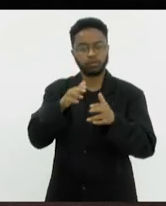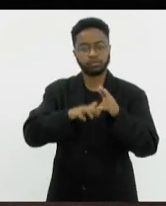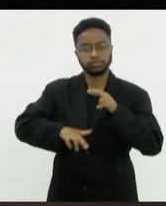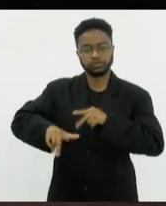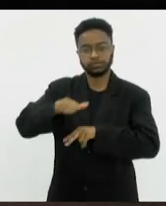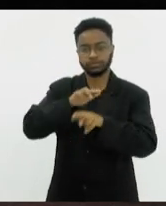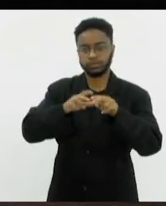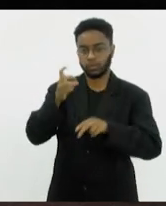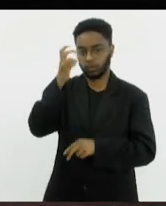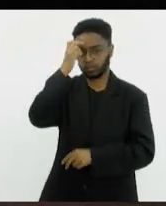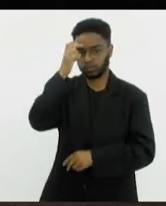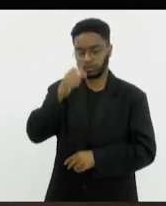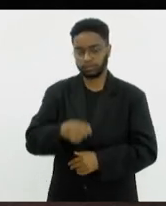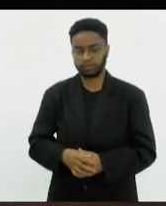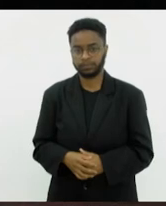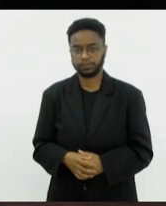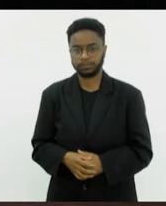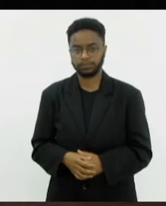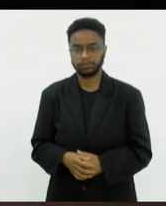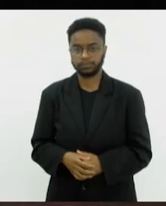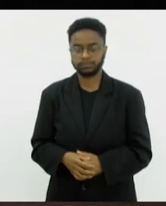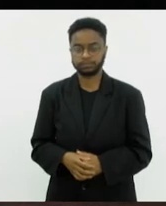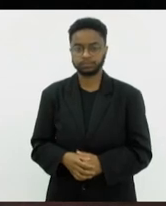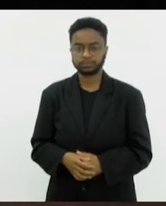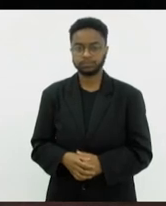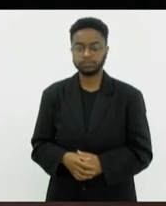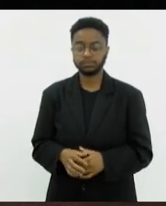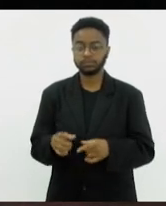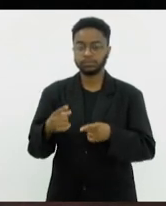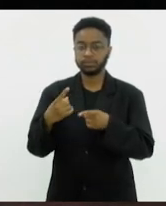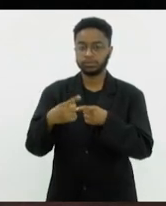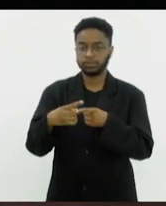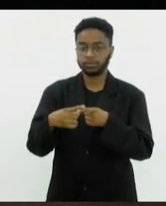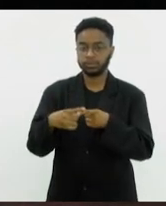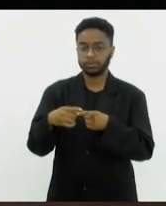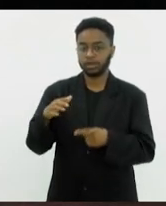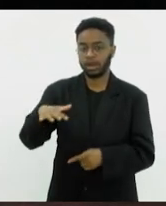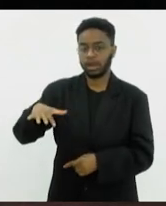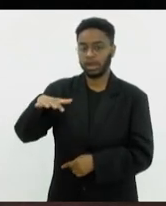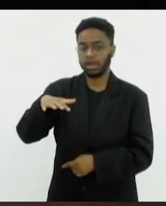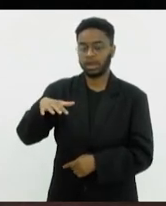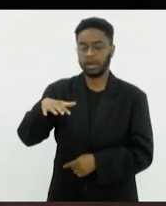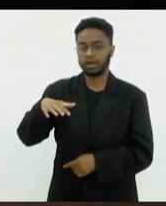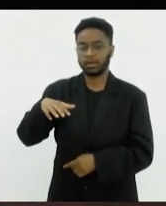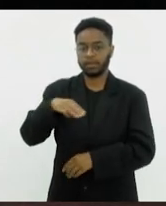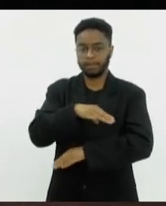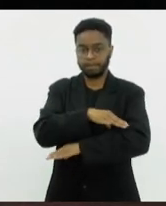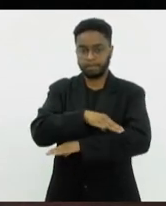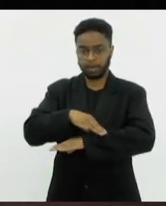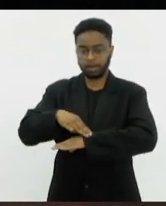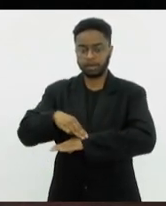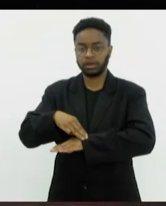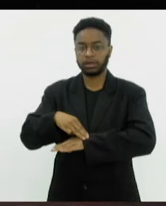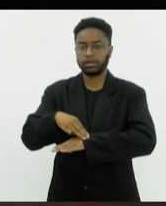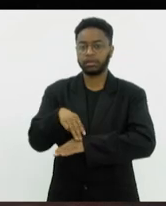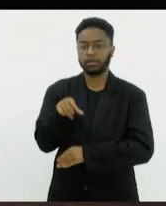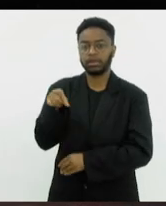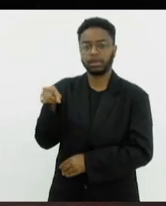cultural, porque lá na região de Macaé, ele